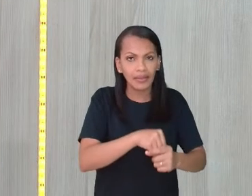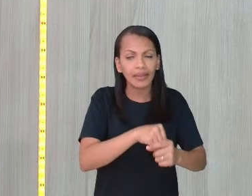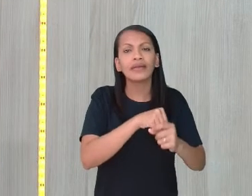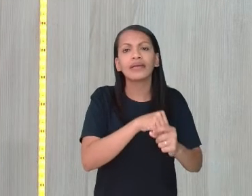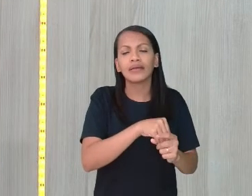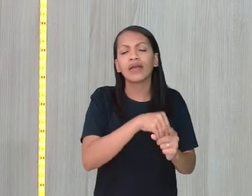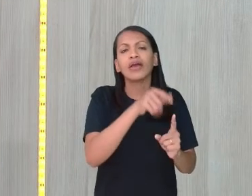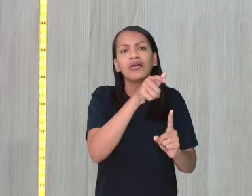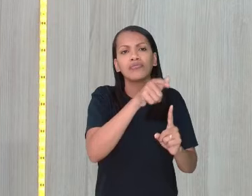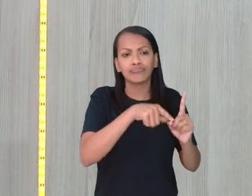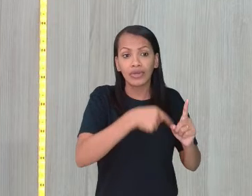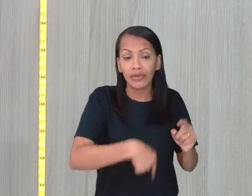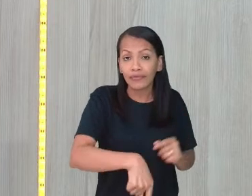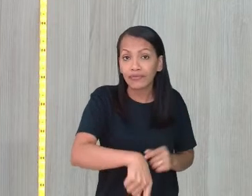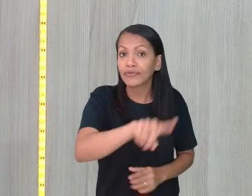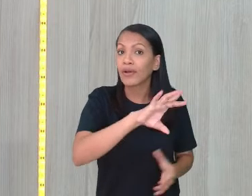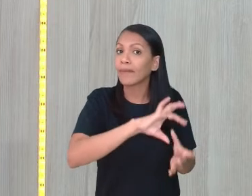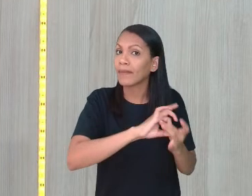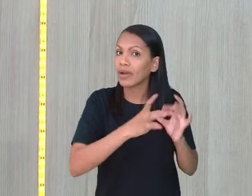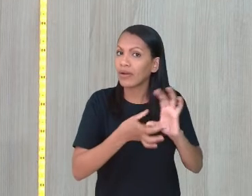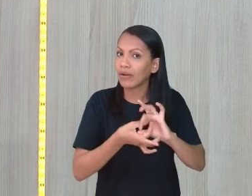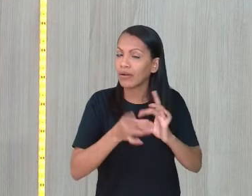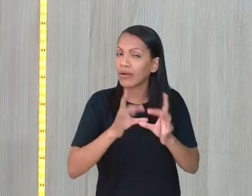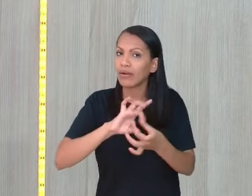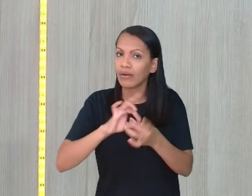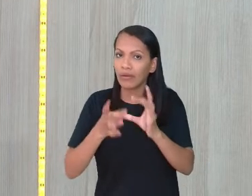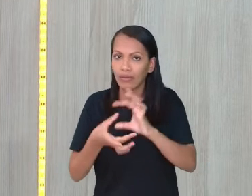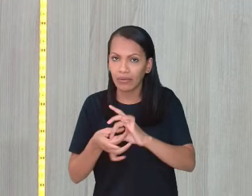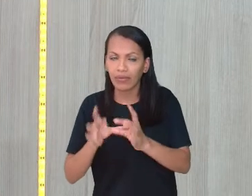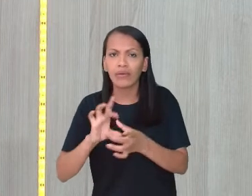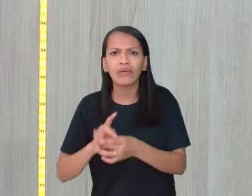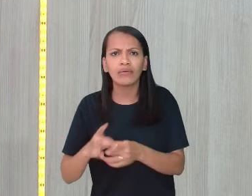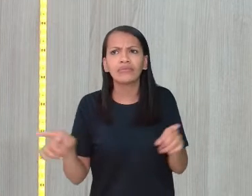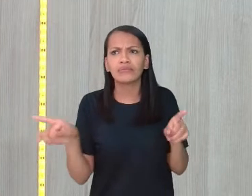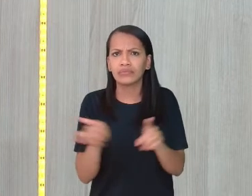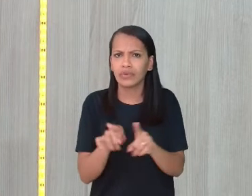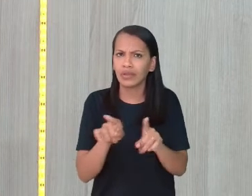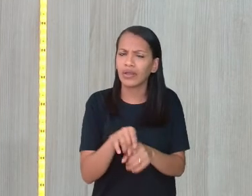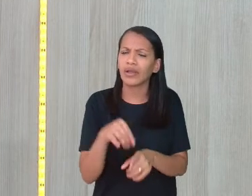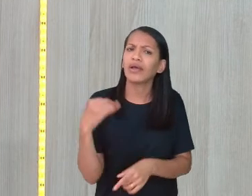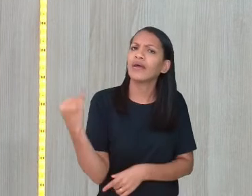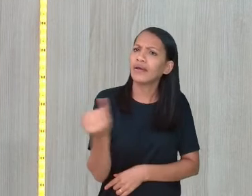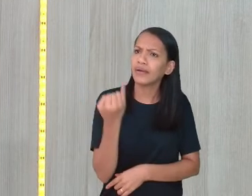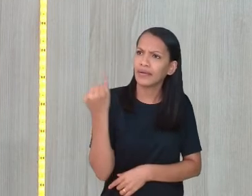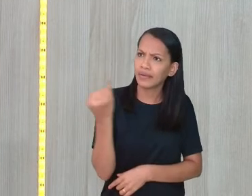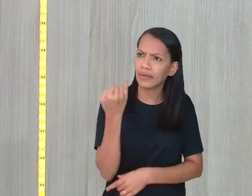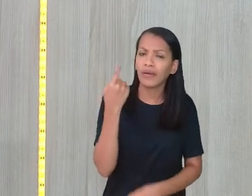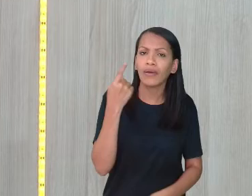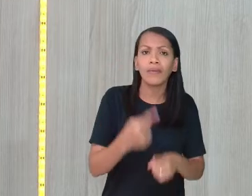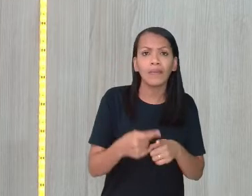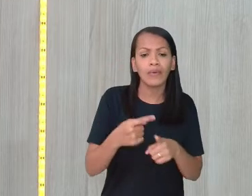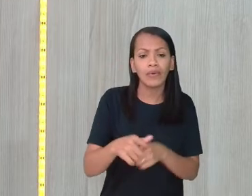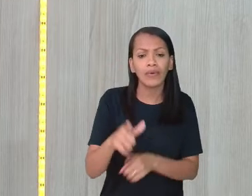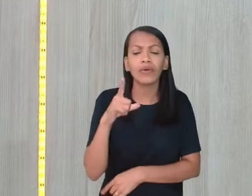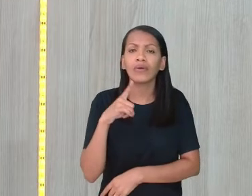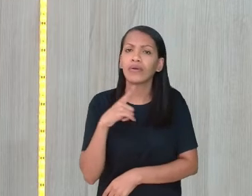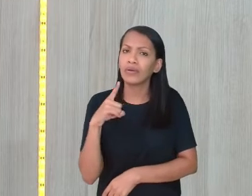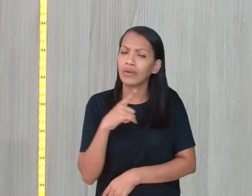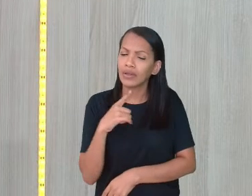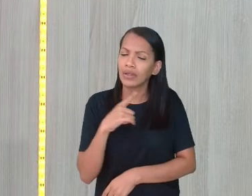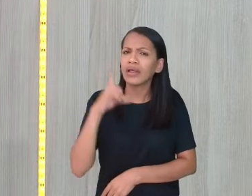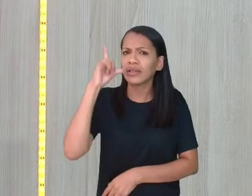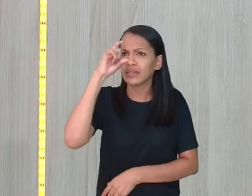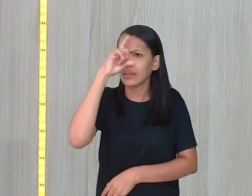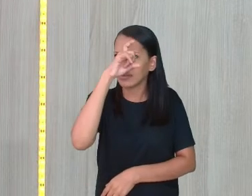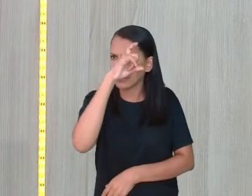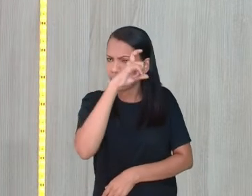a Olimpíada. Então, falar da trajetória dessas pessoas também é muito massa, porque a gente tem essa